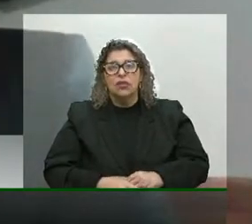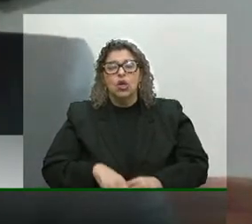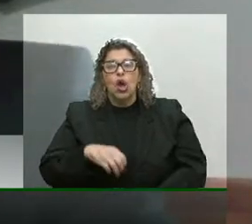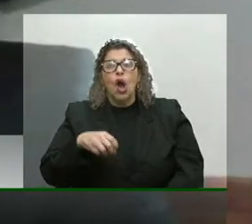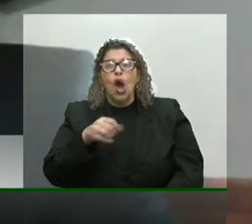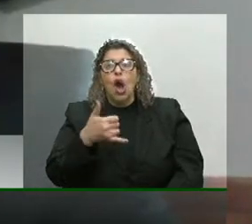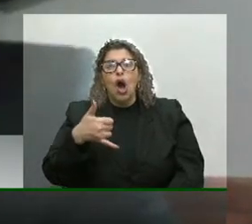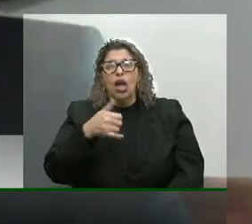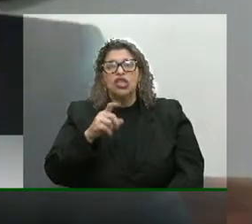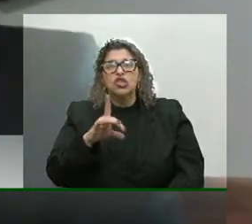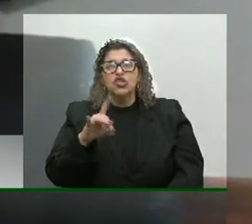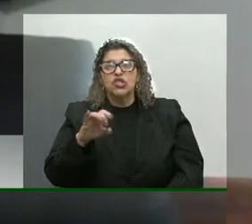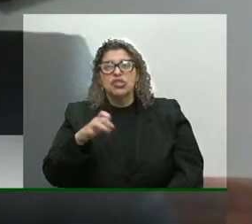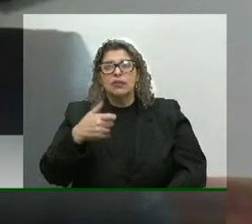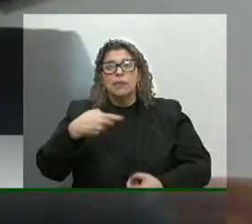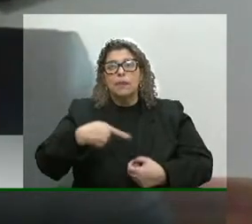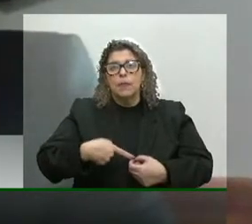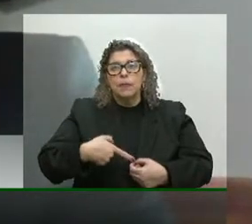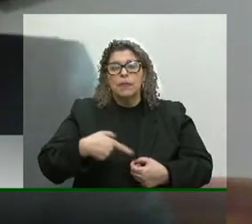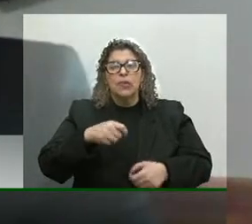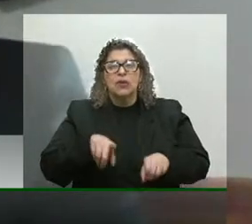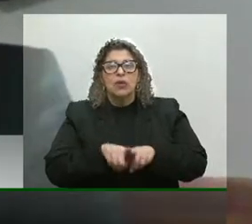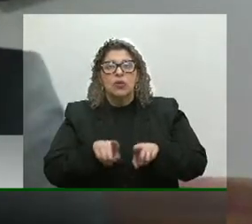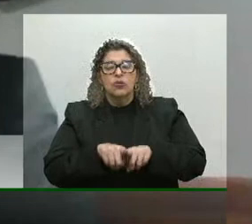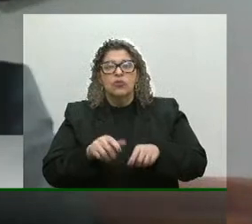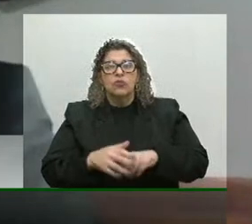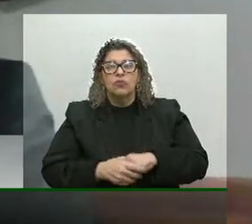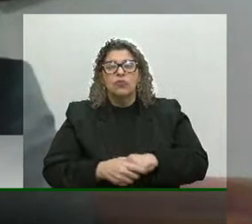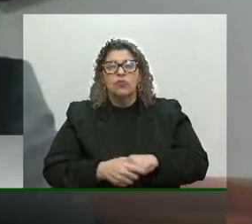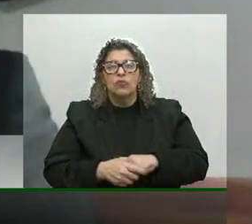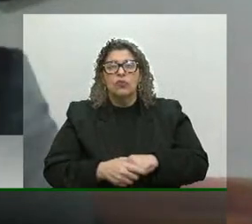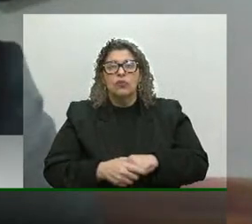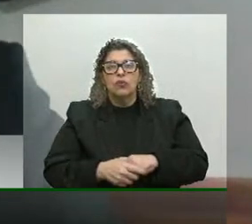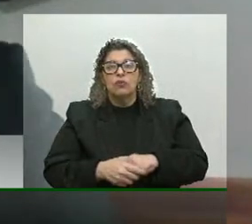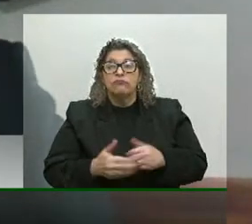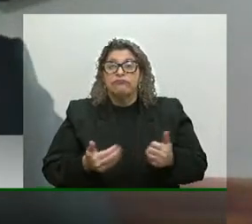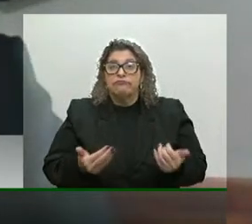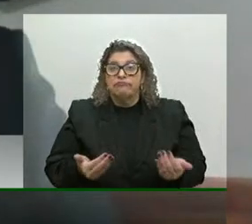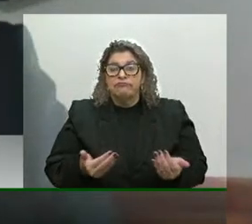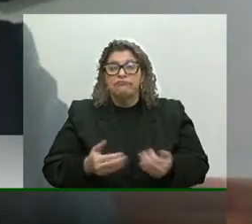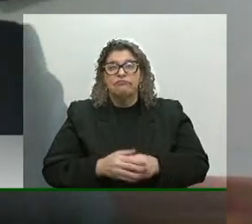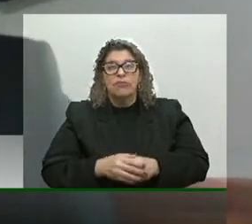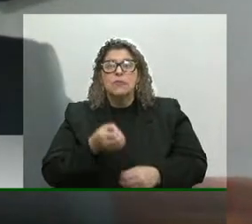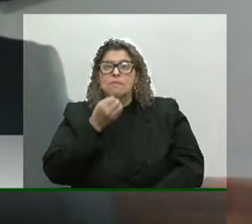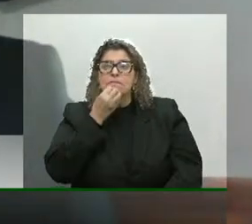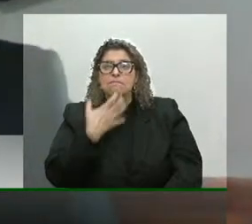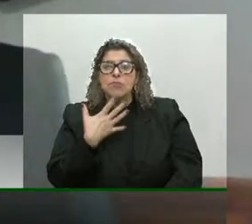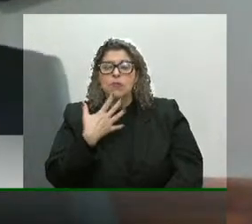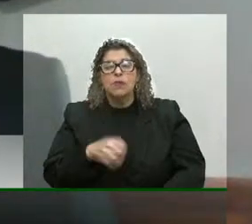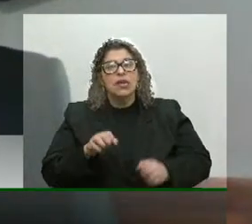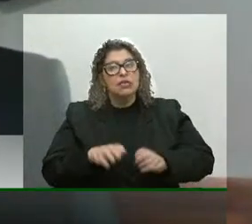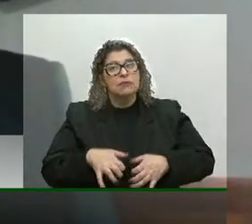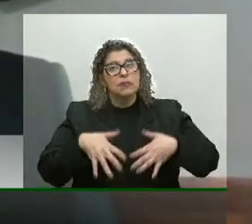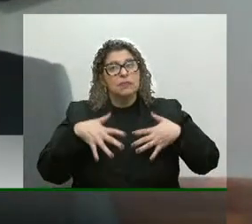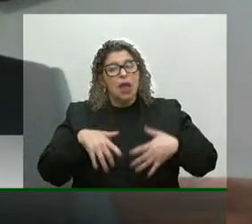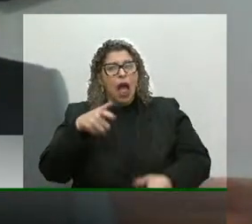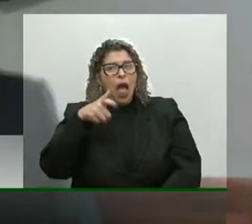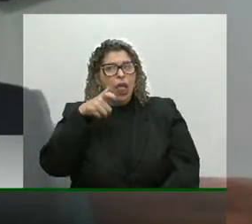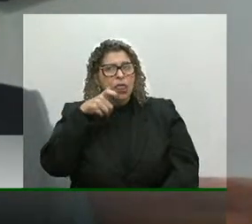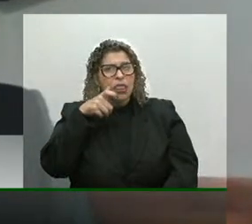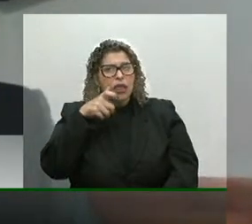diesel, do transporte intermunicipal. Olha, gente, que bom que a Assembleia Legislativa está